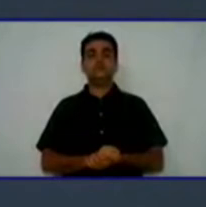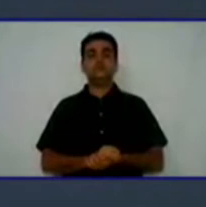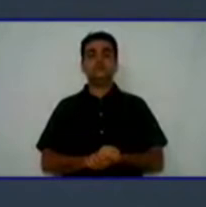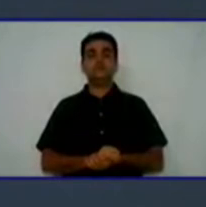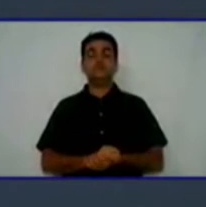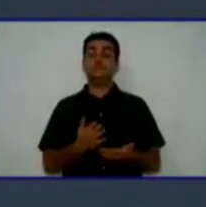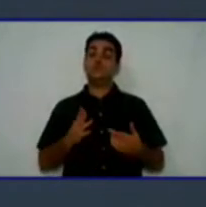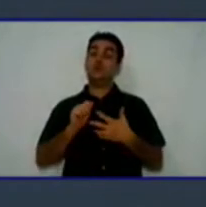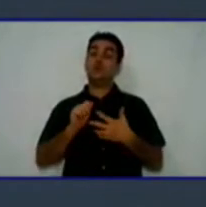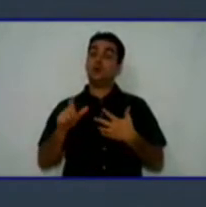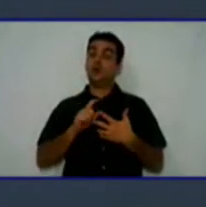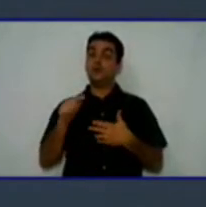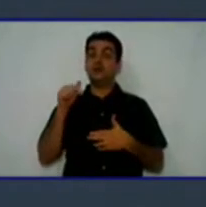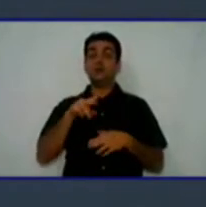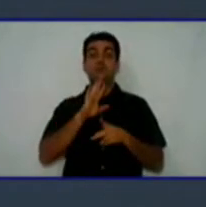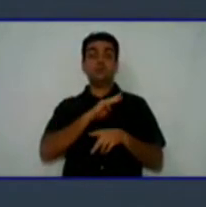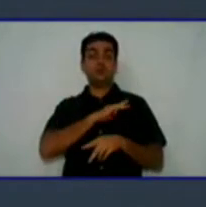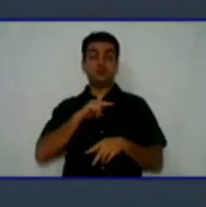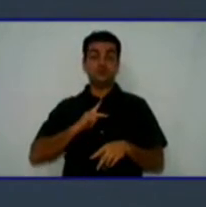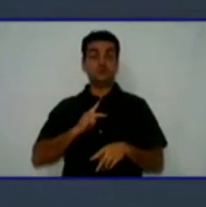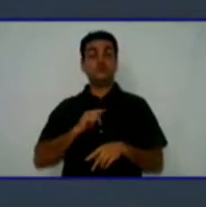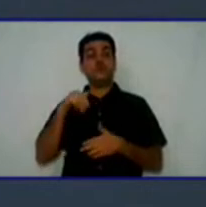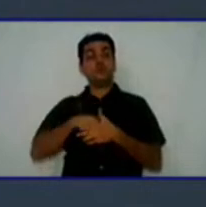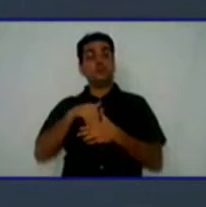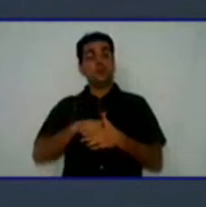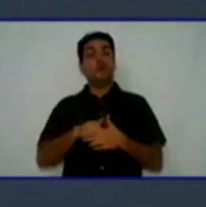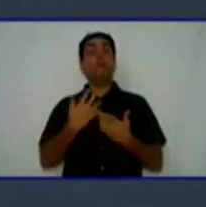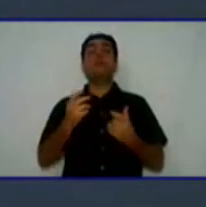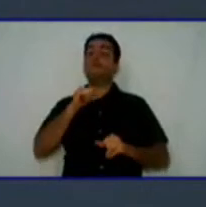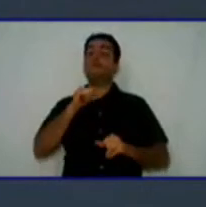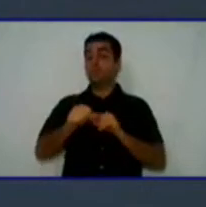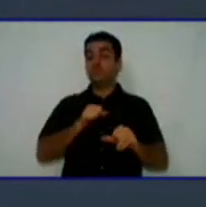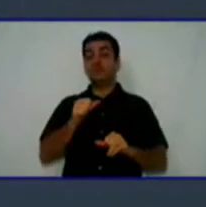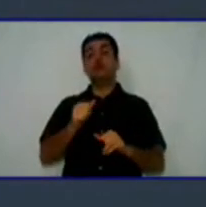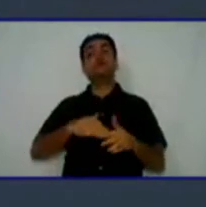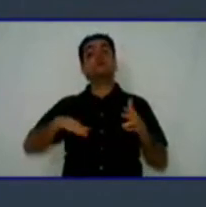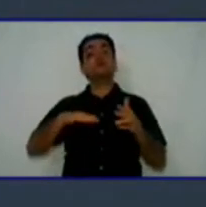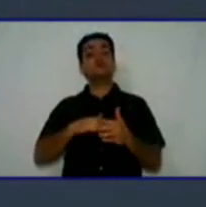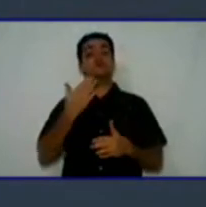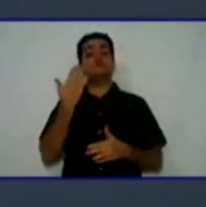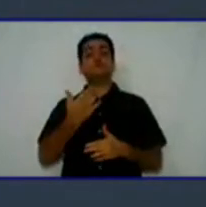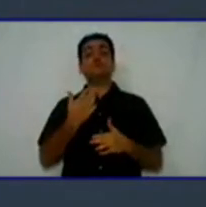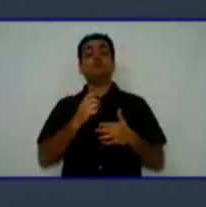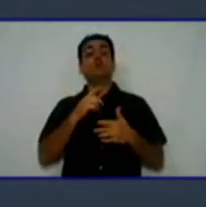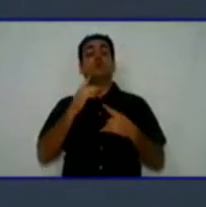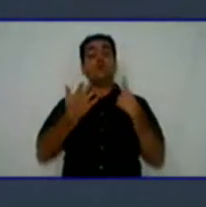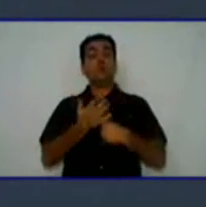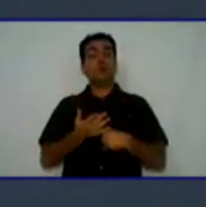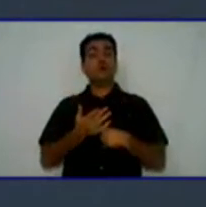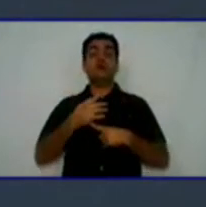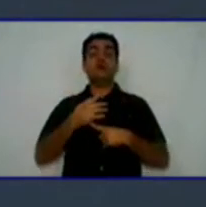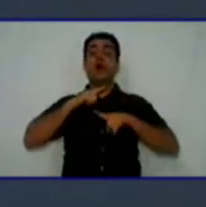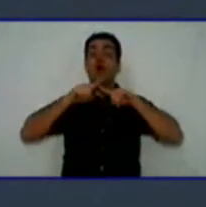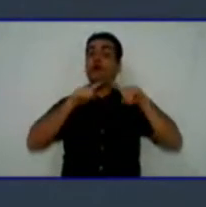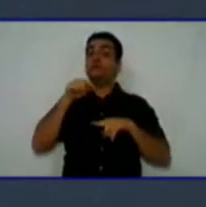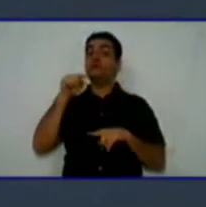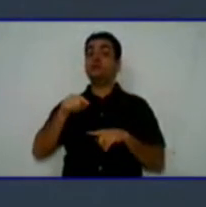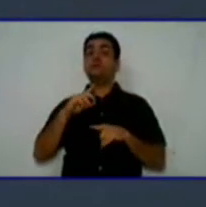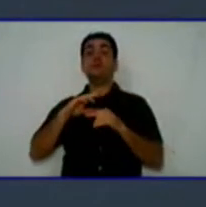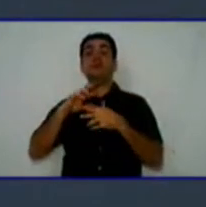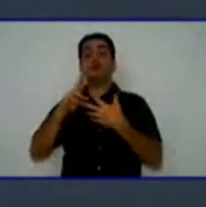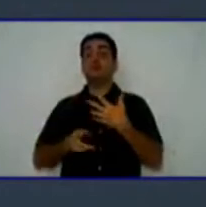Então, agravo interno do Ministério Público Eleitoral para restabelecer integralmente o acórdão atacado pelo